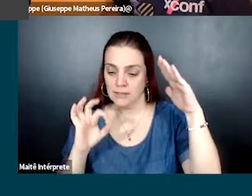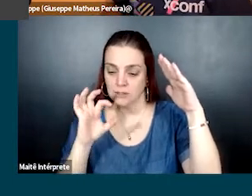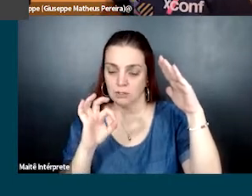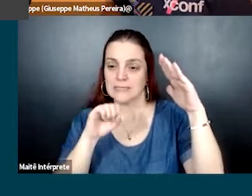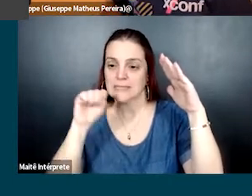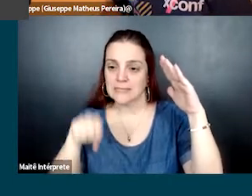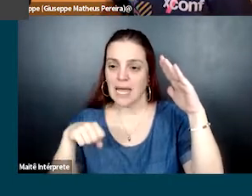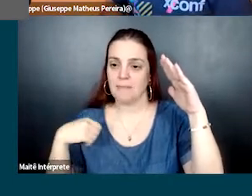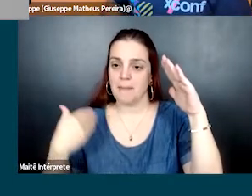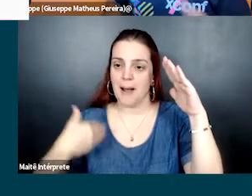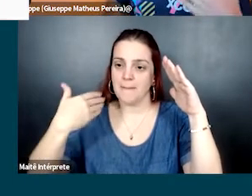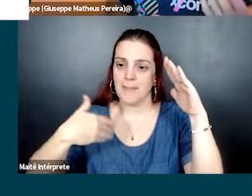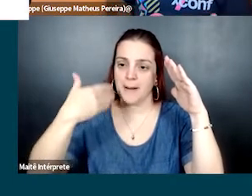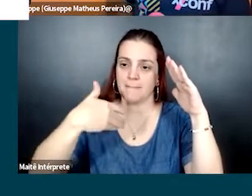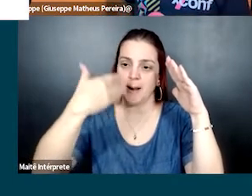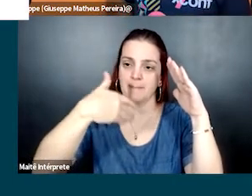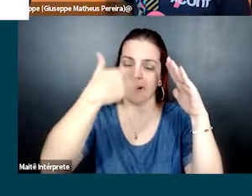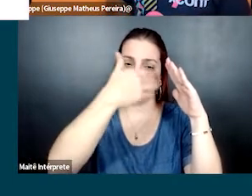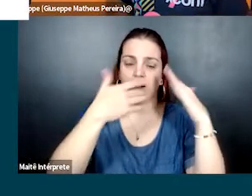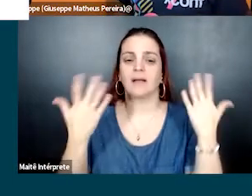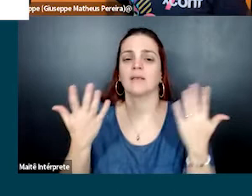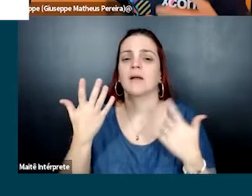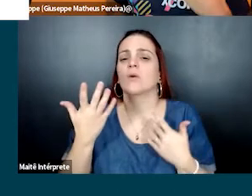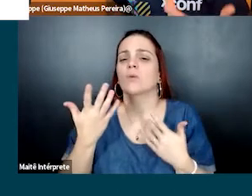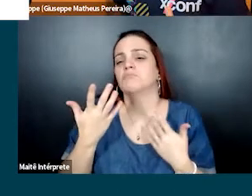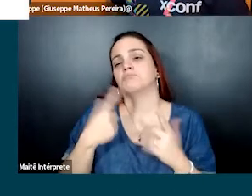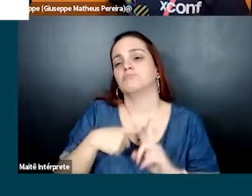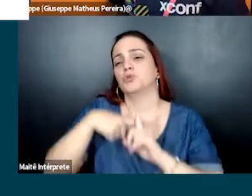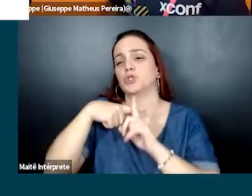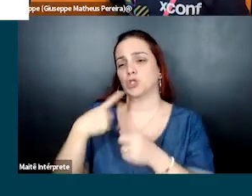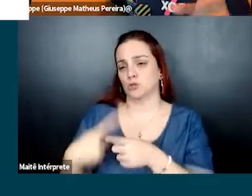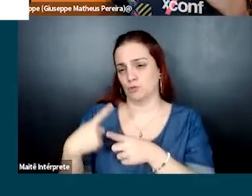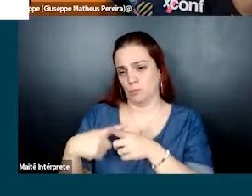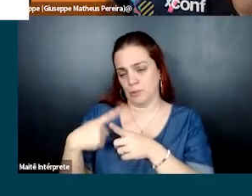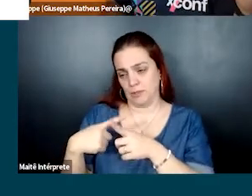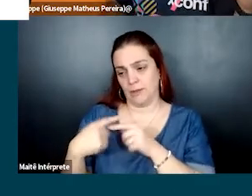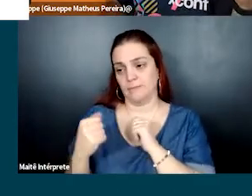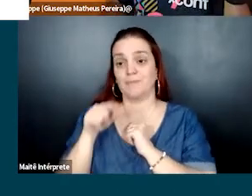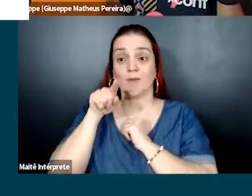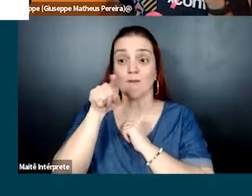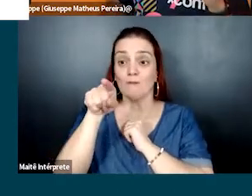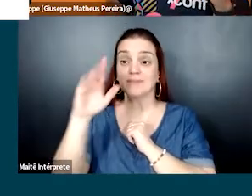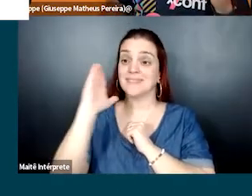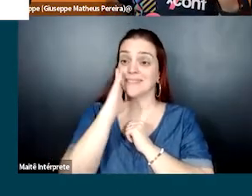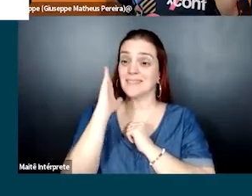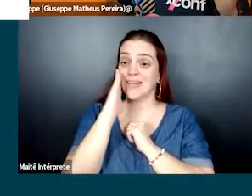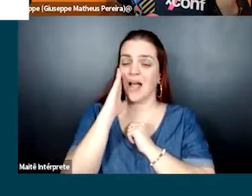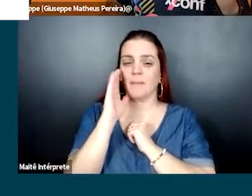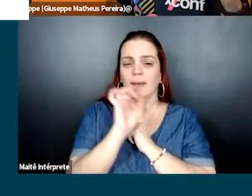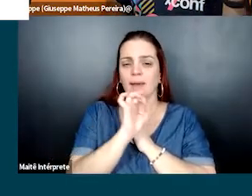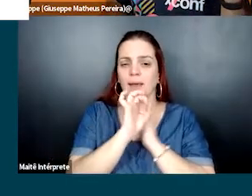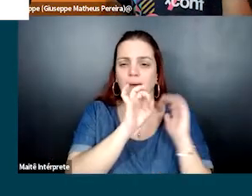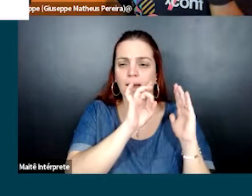sistemas. Qual que é a vantagem de ter uma abordagem assim, a filosofia assim? Porque você sabe cada contexto,